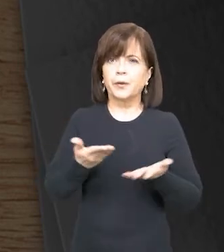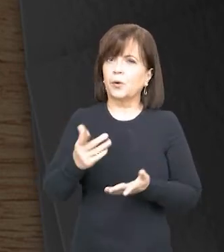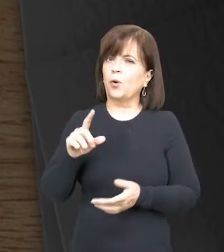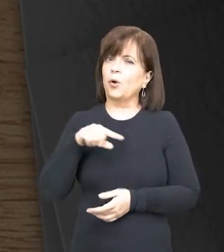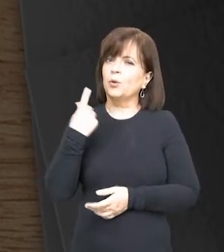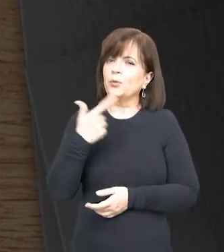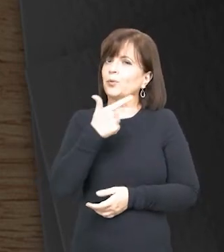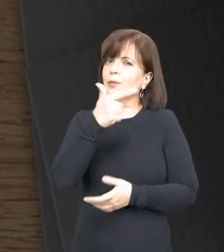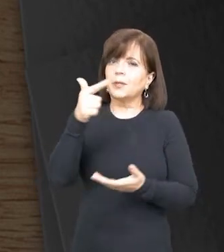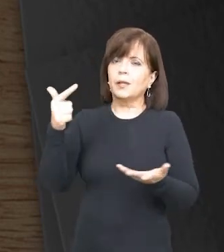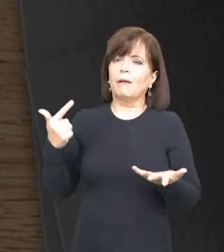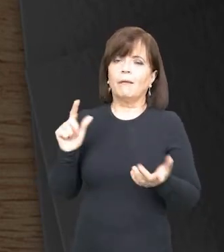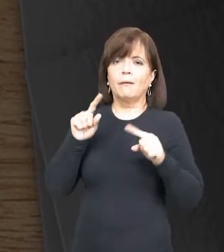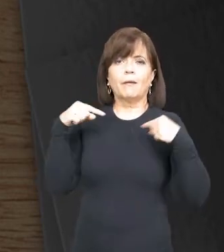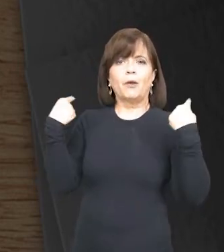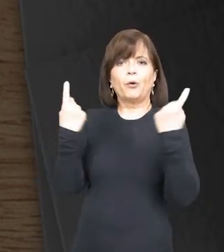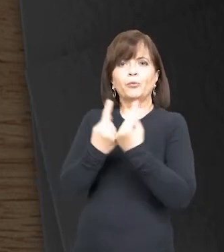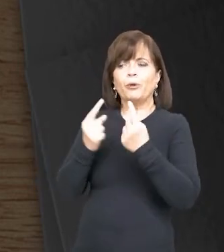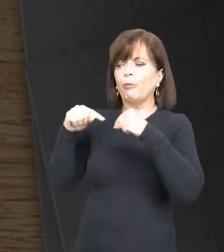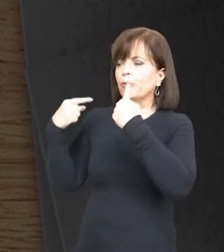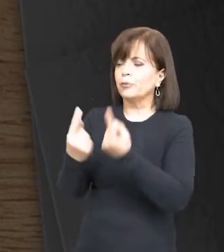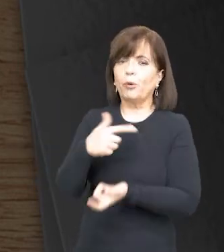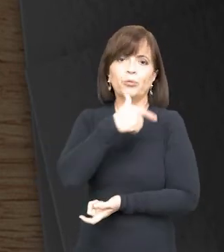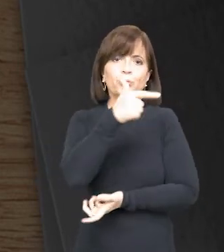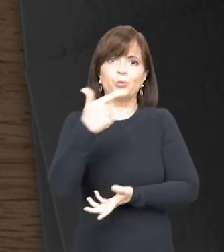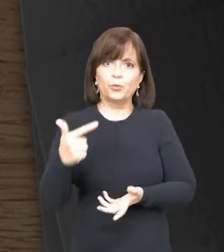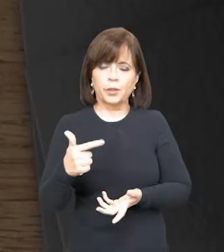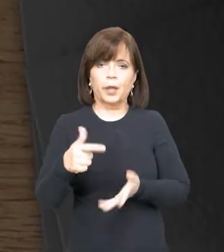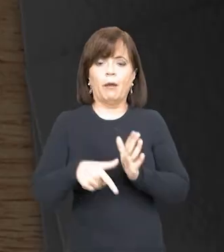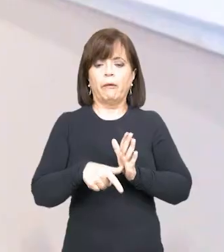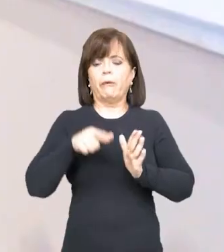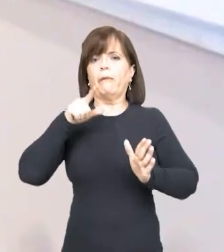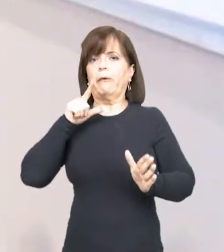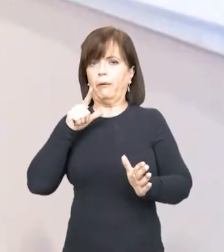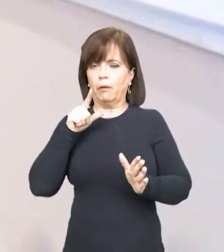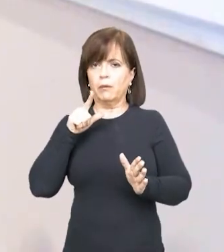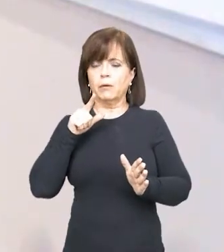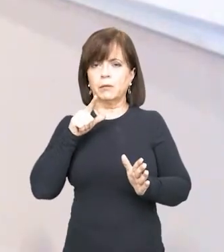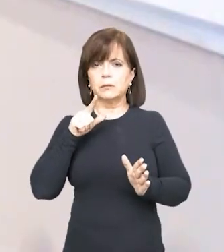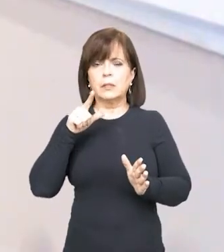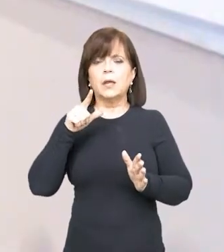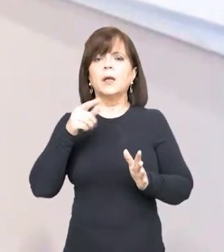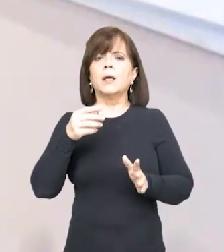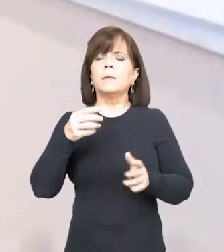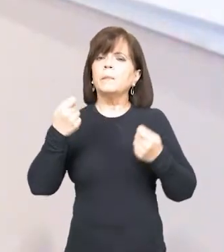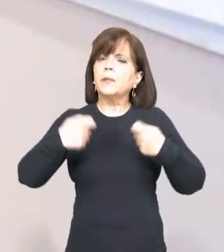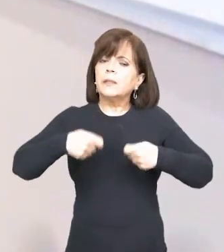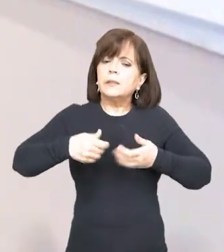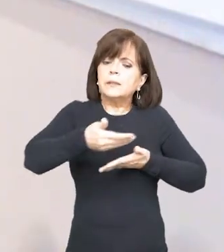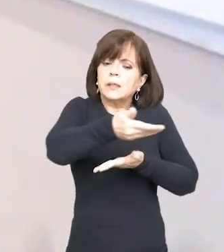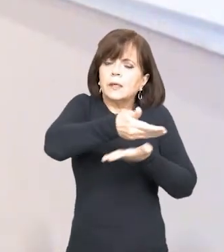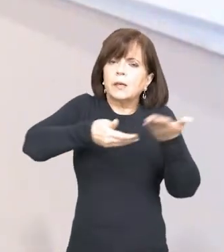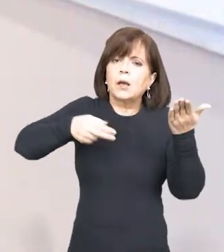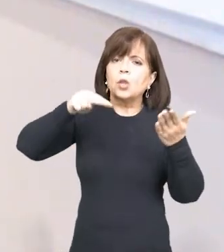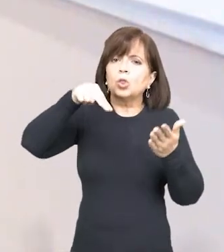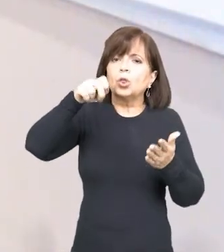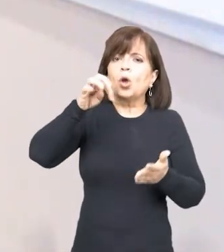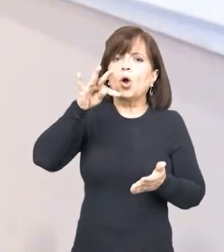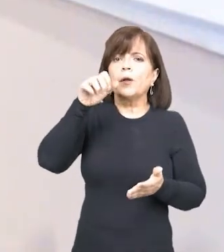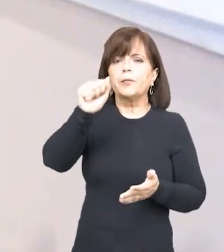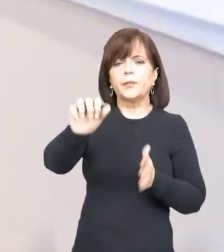gente realizar essa rodada de reuniões, a gente não tinha por parte da SES a produção de uma nota técnica em